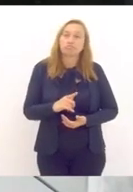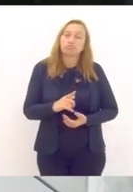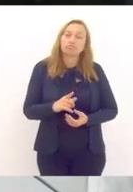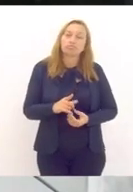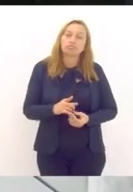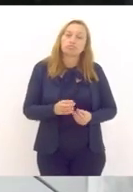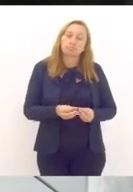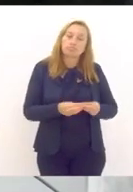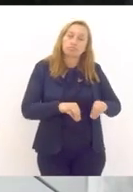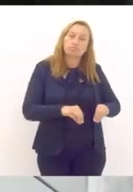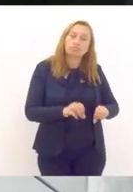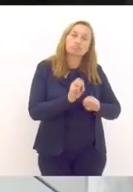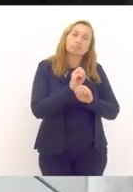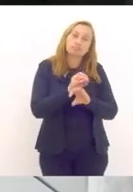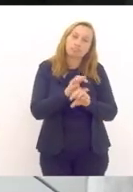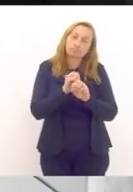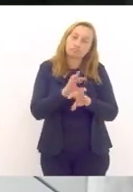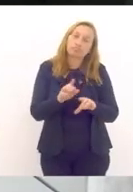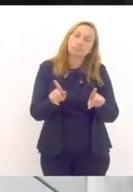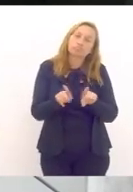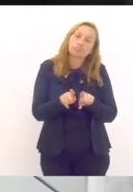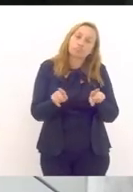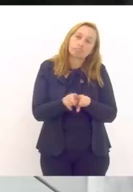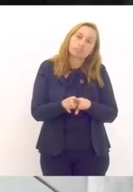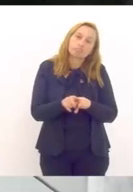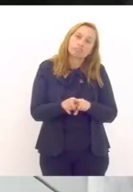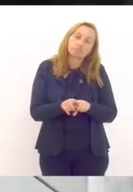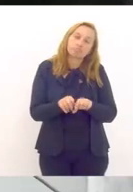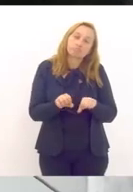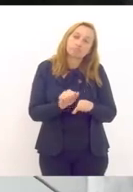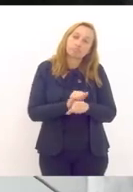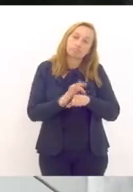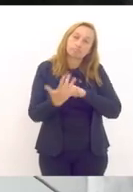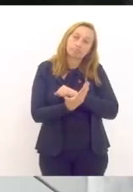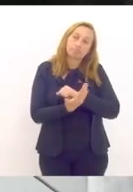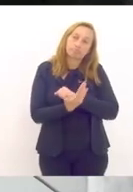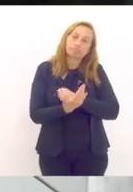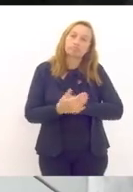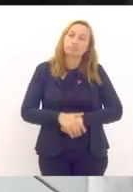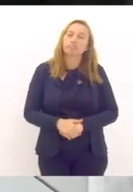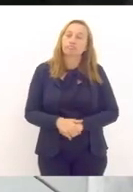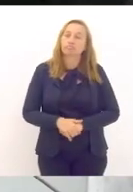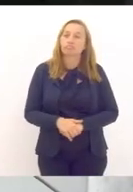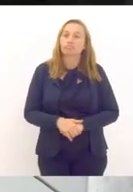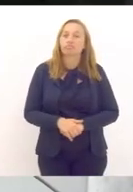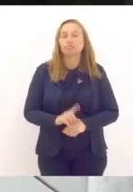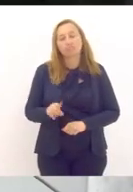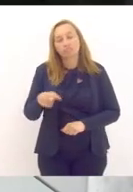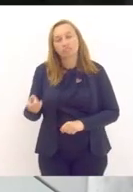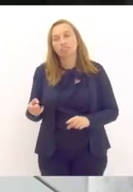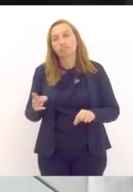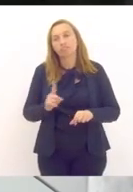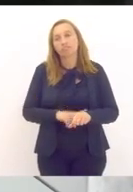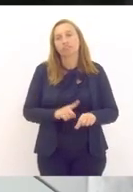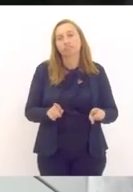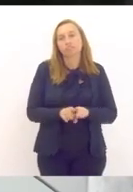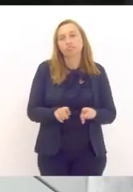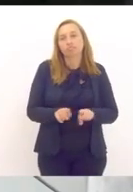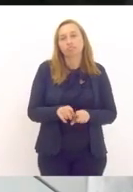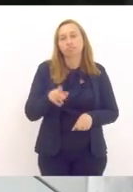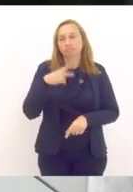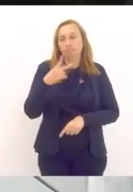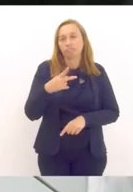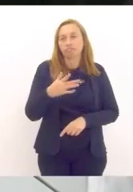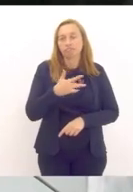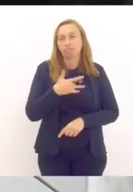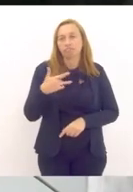educacional colocado também diante da pandemia. E aí um outro elemento que eu quero trazer e não poderia deixar é a questão